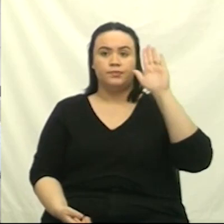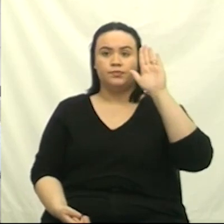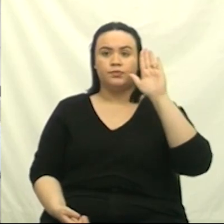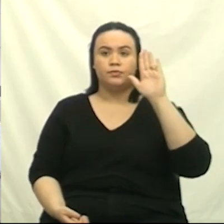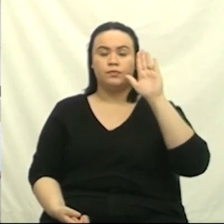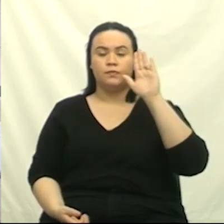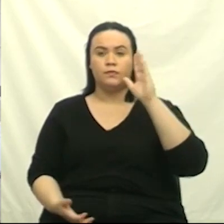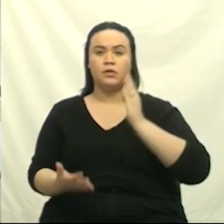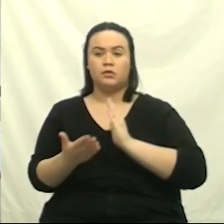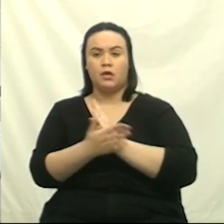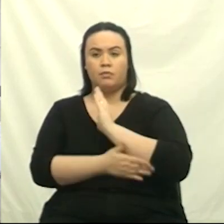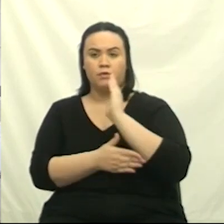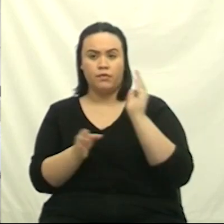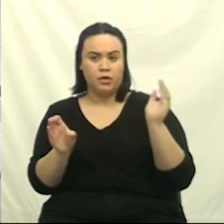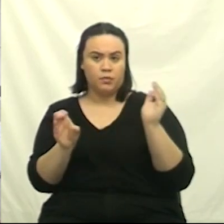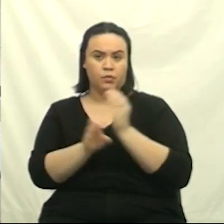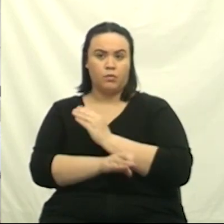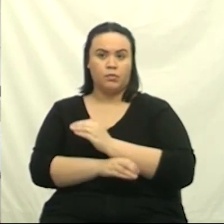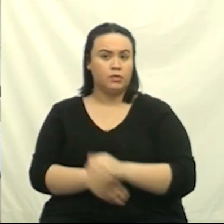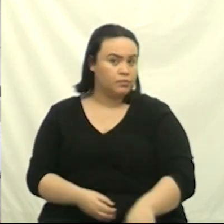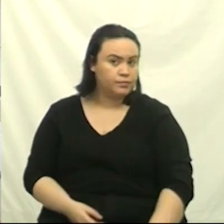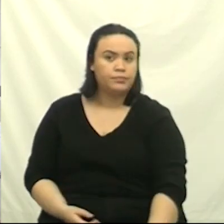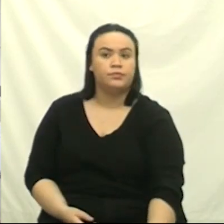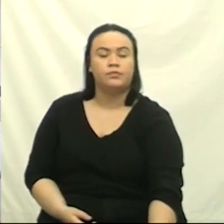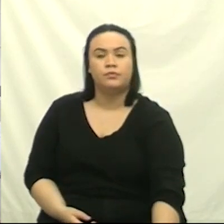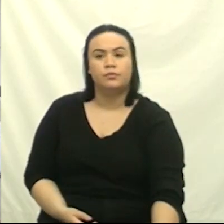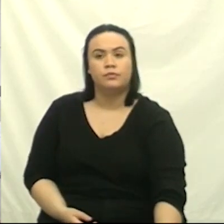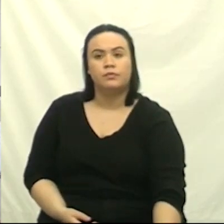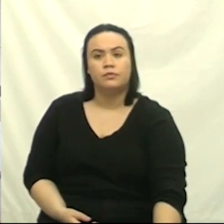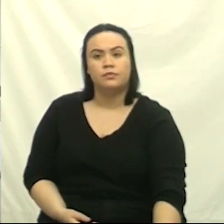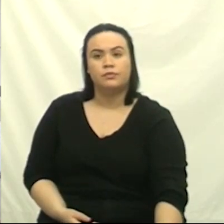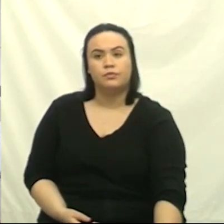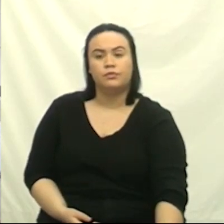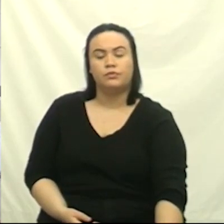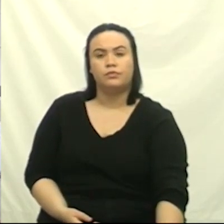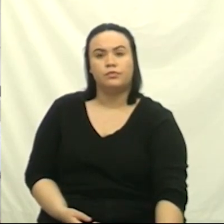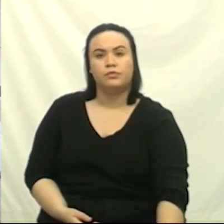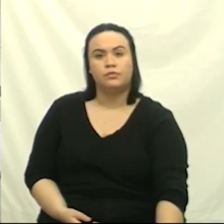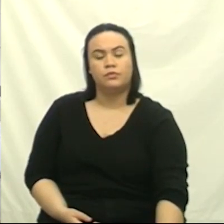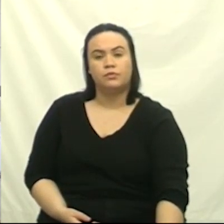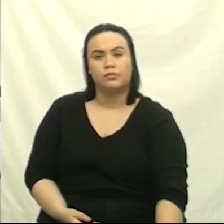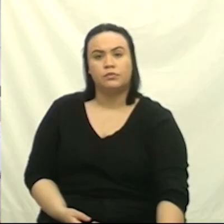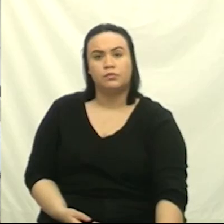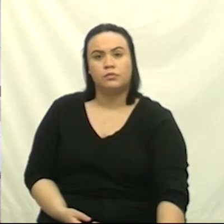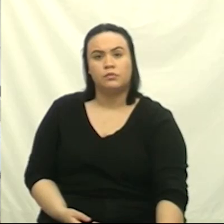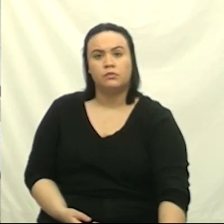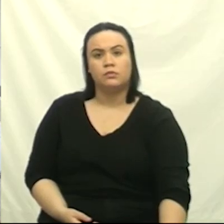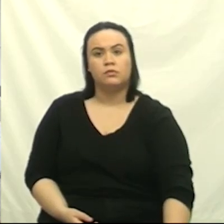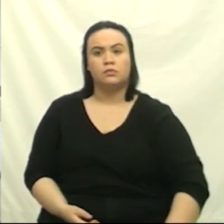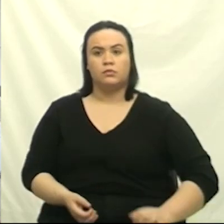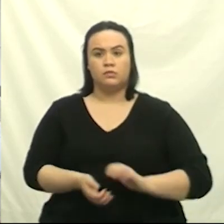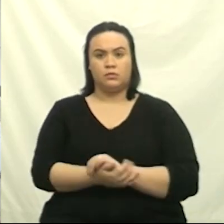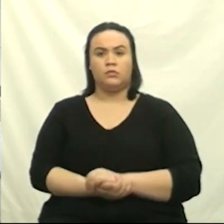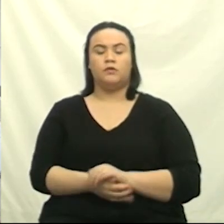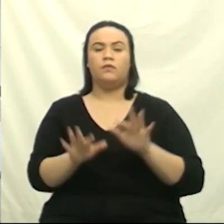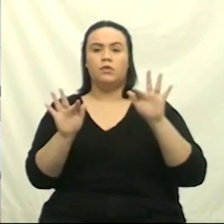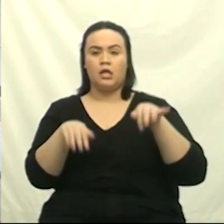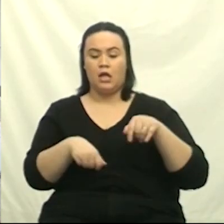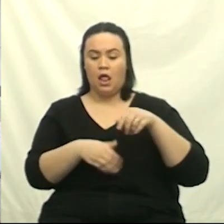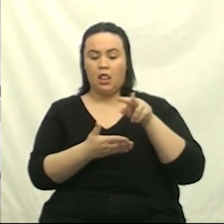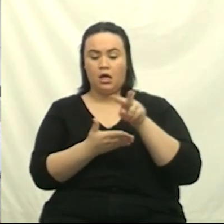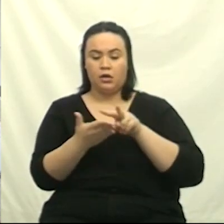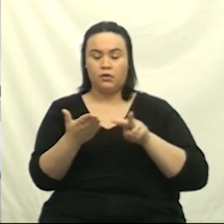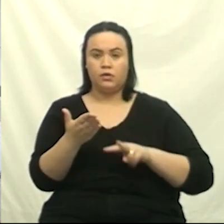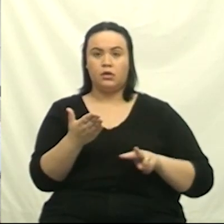contrários se manifeste o requerimento foi aprovado por unanimidade terminado o grande